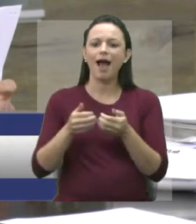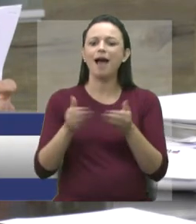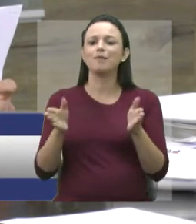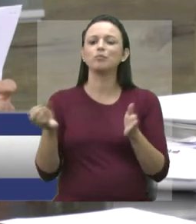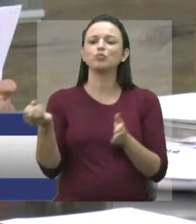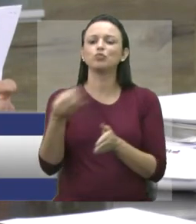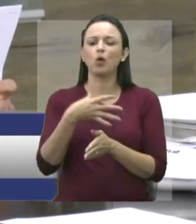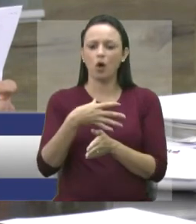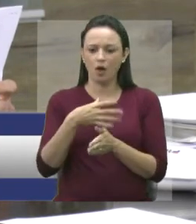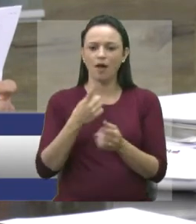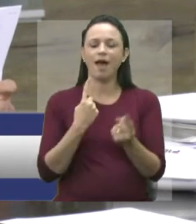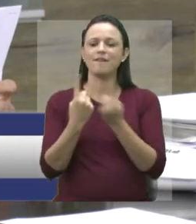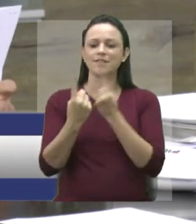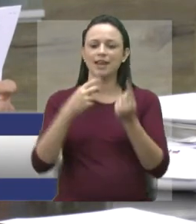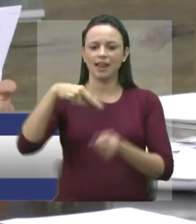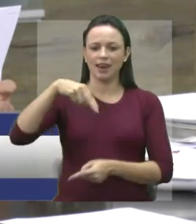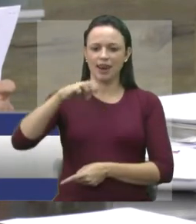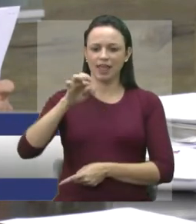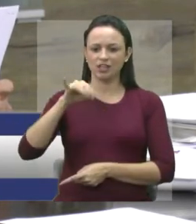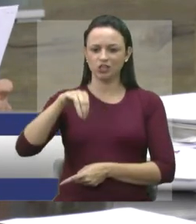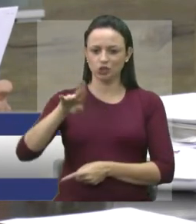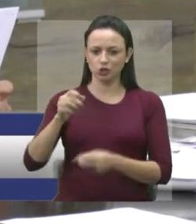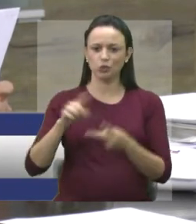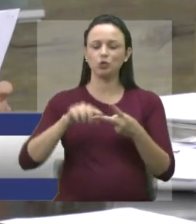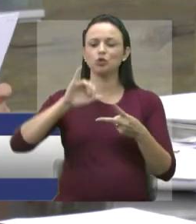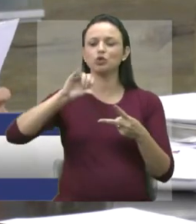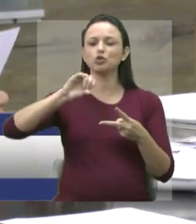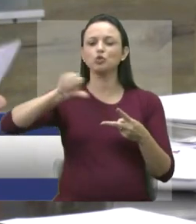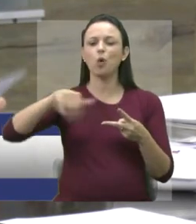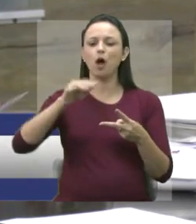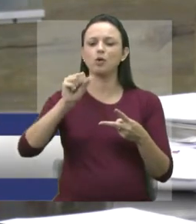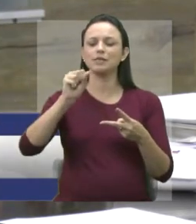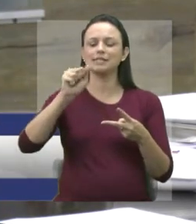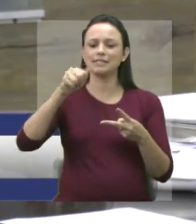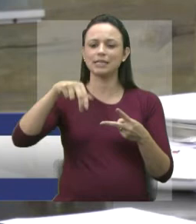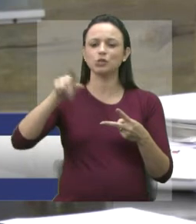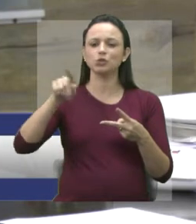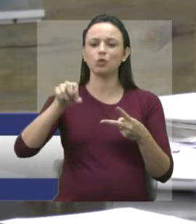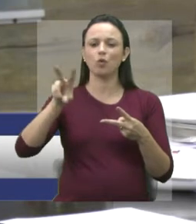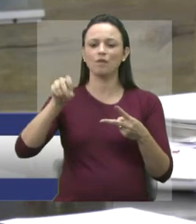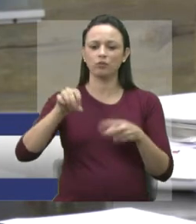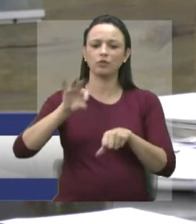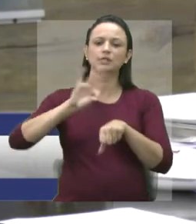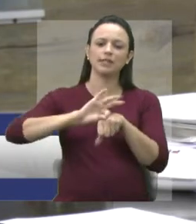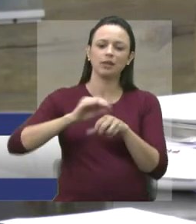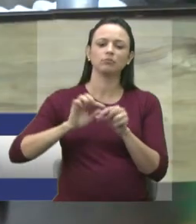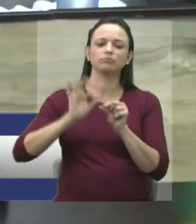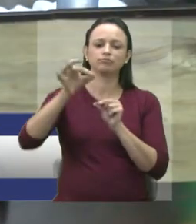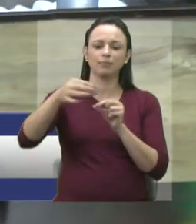entre as avenidas Netinho Prado e João Sanzovo, sentido centro-bairro?